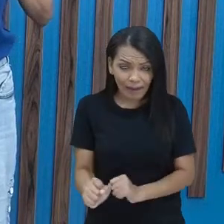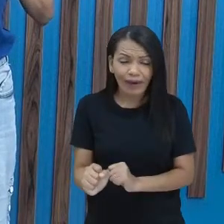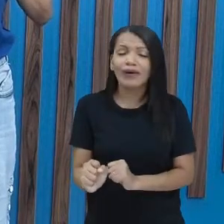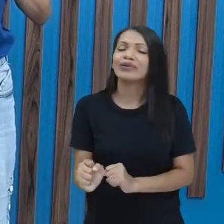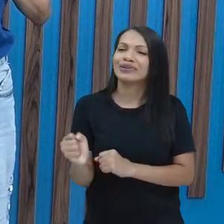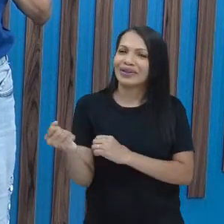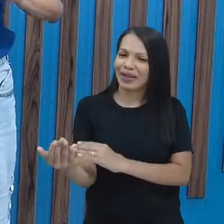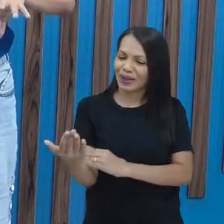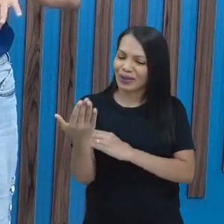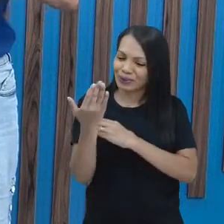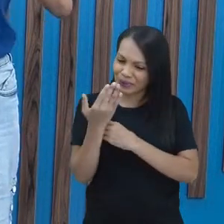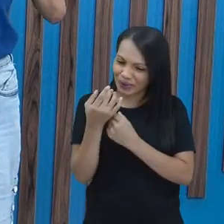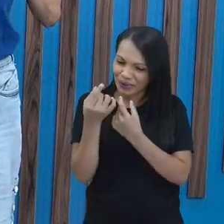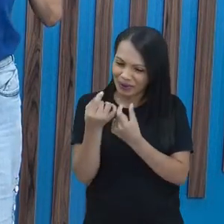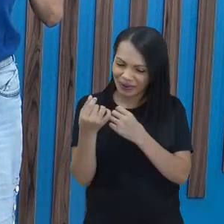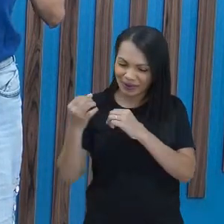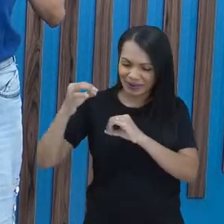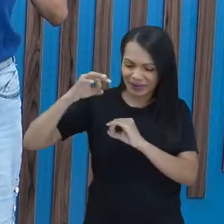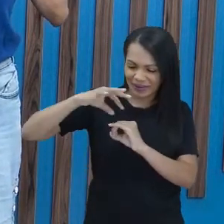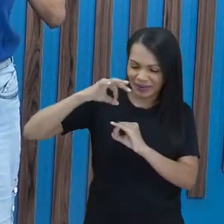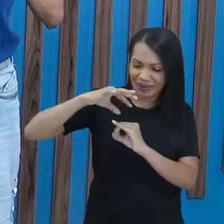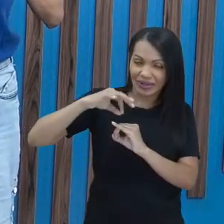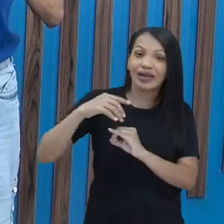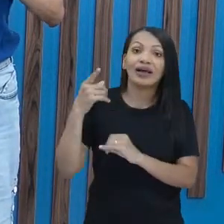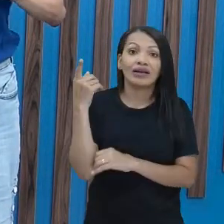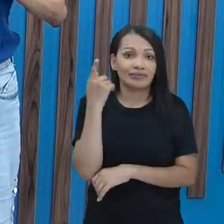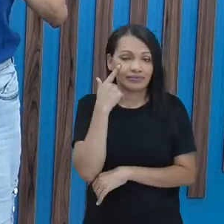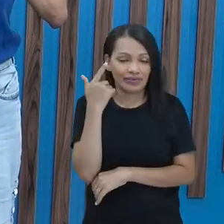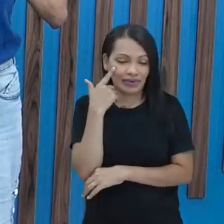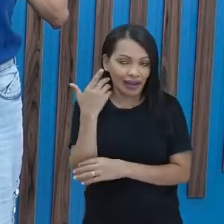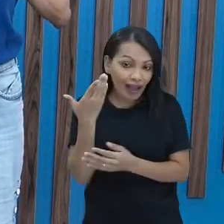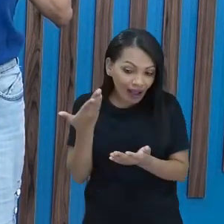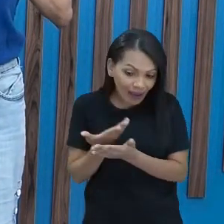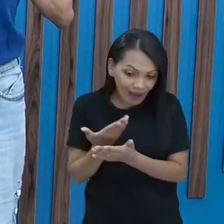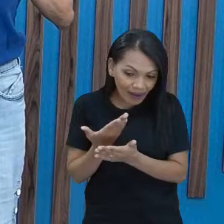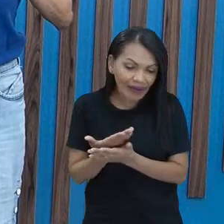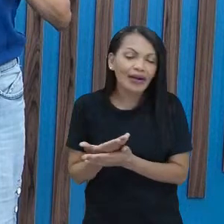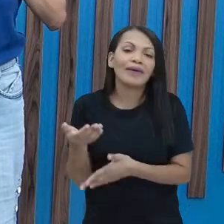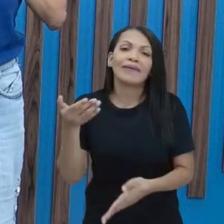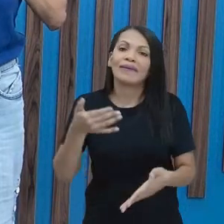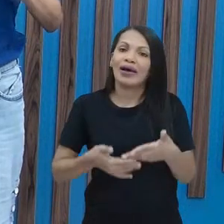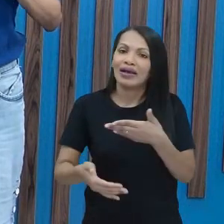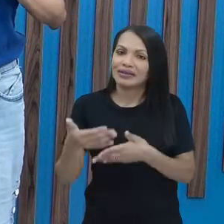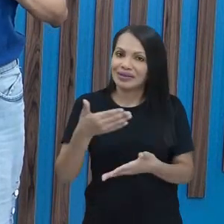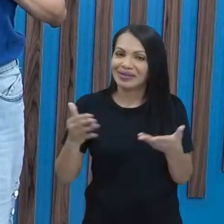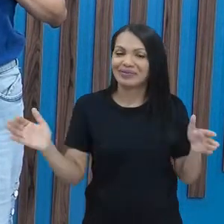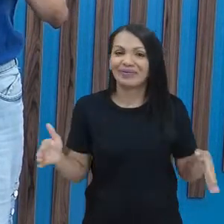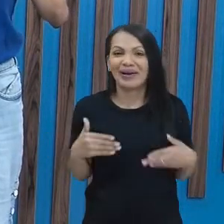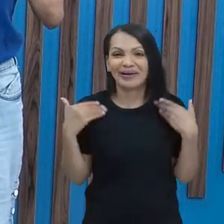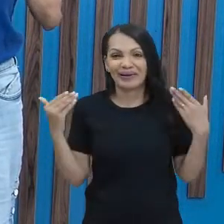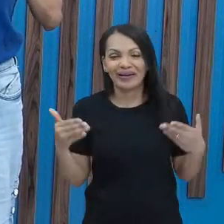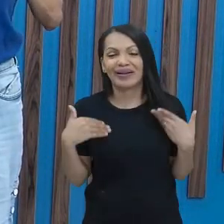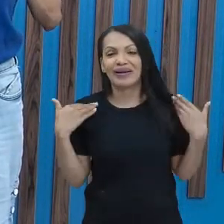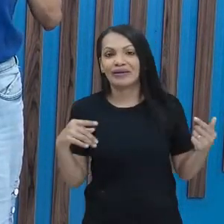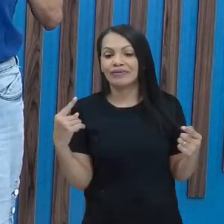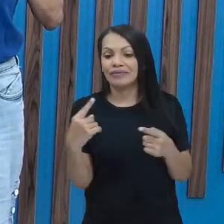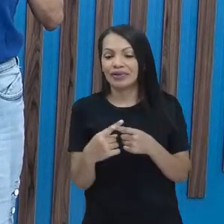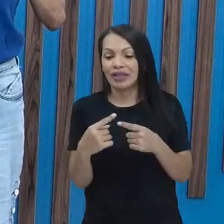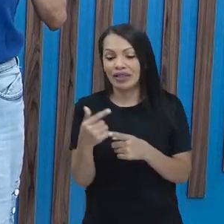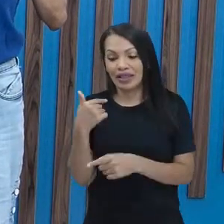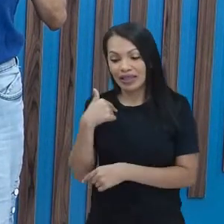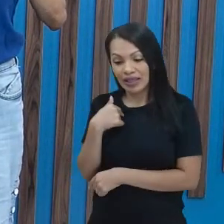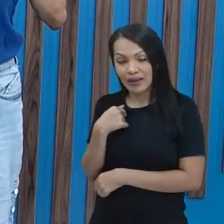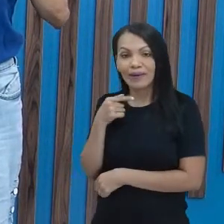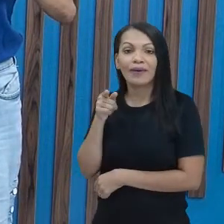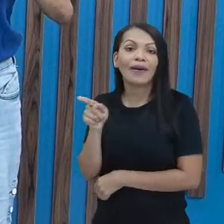assistindo essa aula e que vai assistir a aula de matemática vai participar dessa vaquinha com muita alegria, porque eu e a